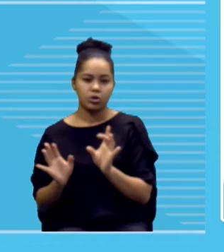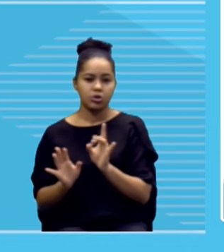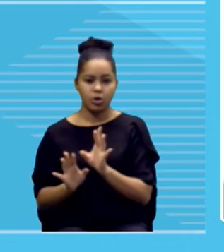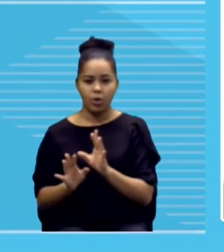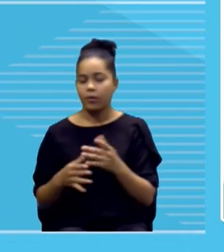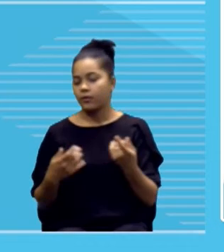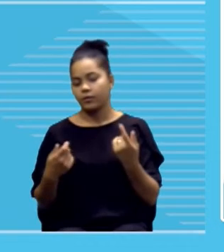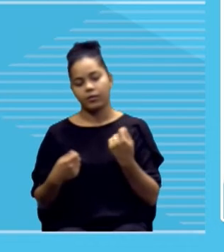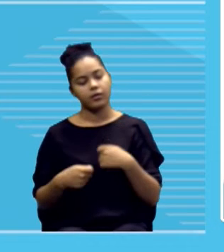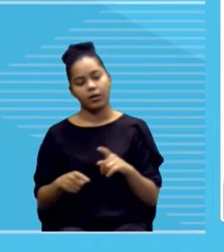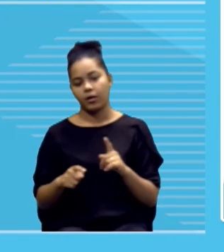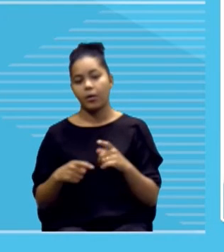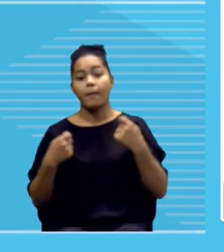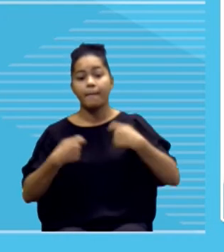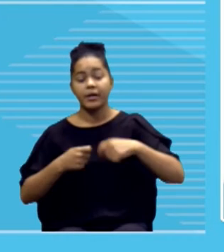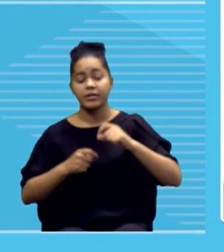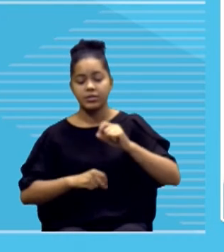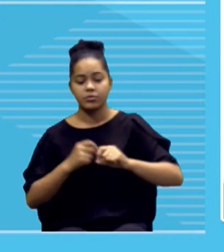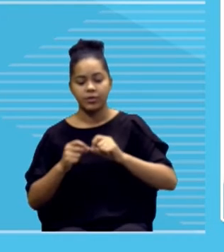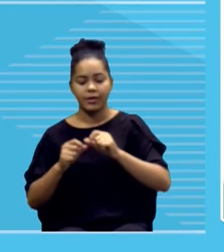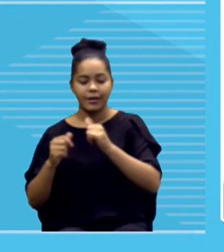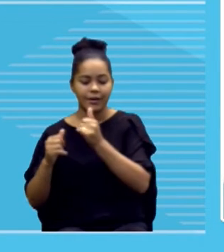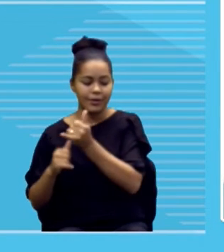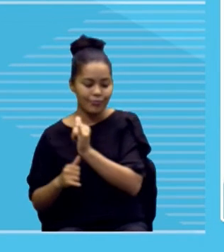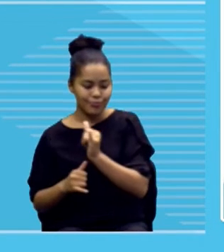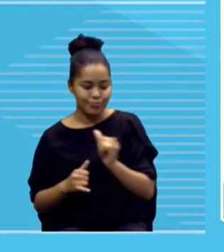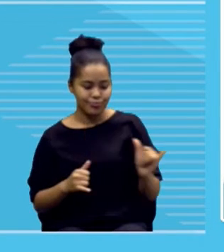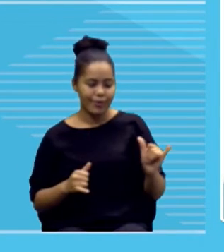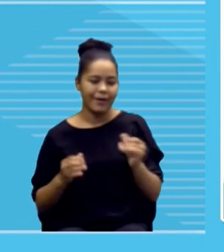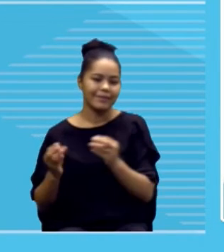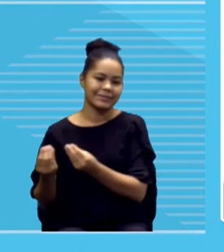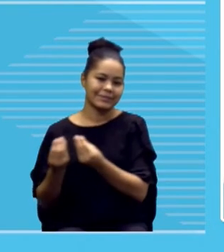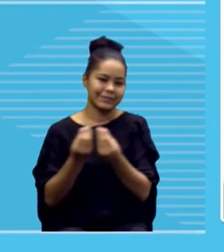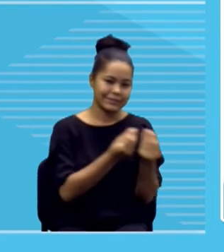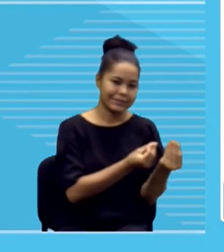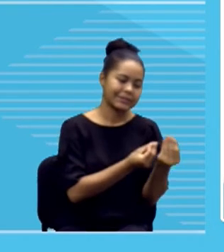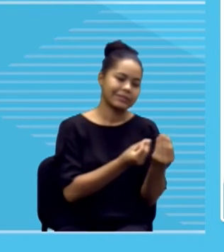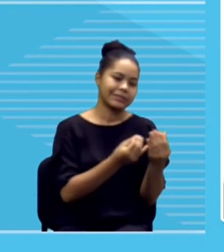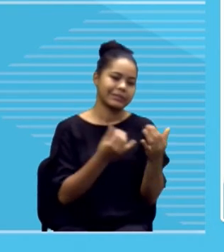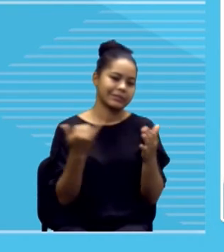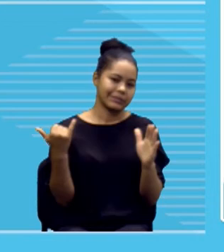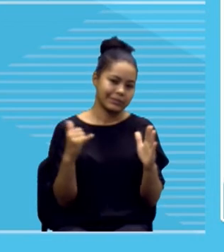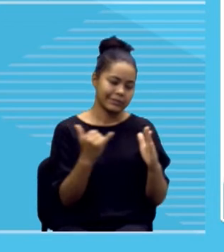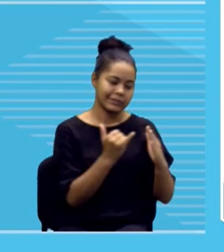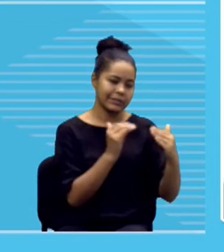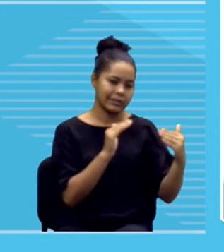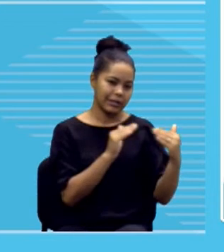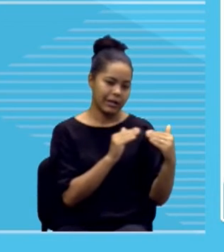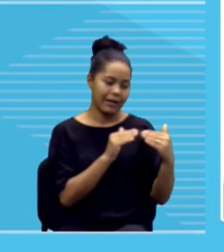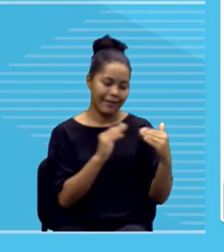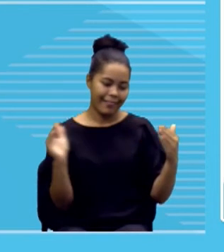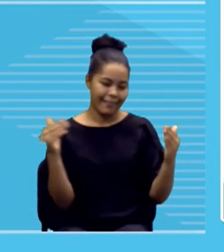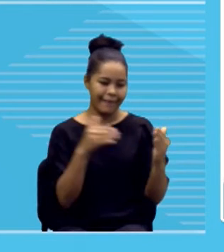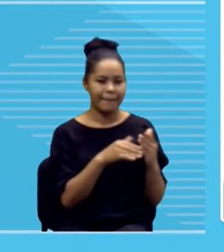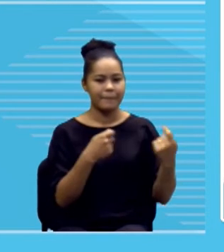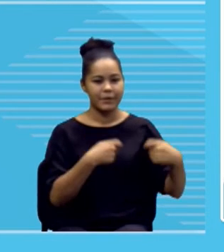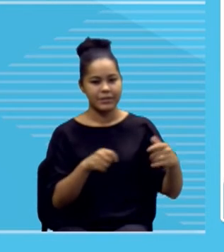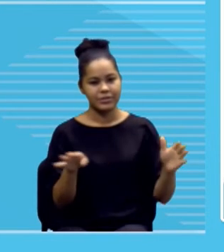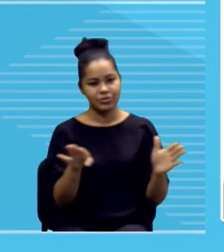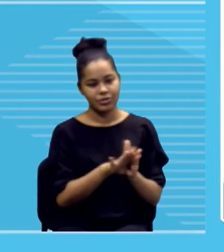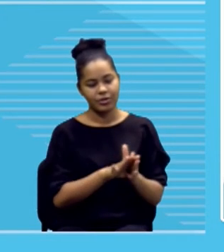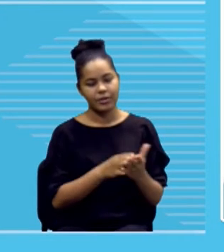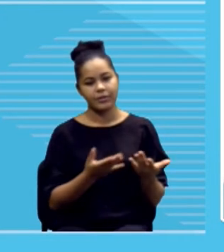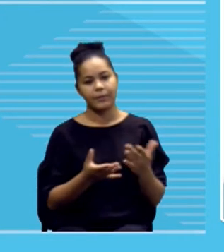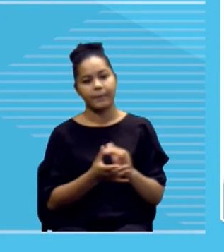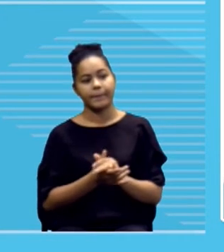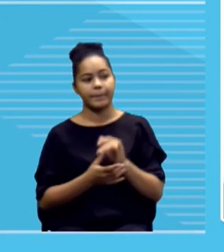elétrica brasileiros são os grandes centros urbanos, e aqui você tem as metrópoles nacionais, como, por exemplo, Rio de Janeiro,